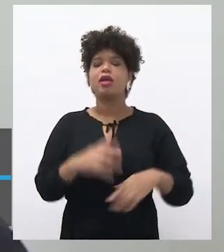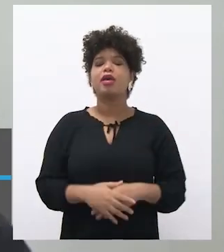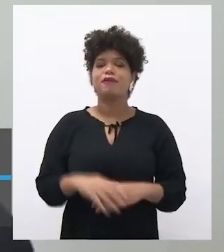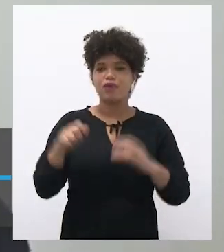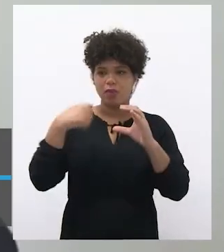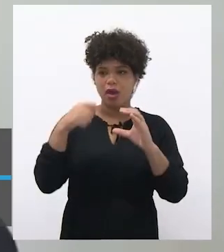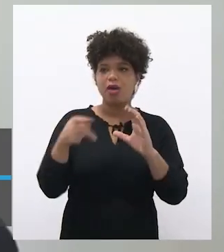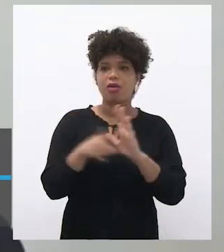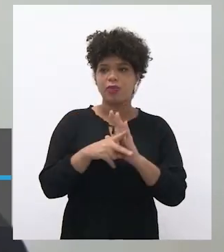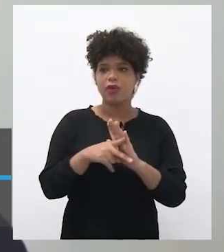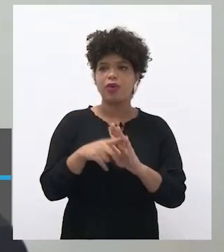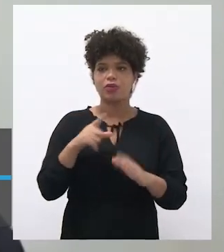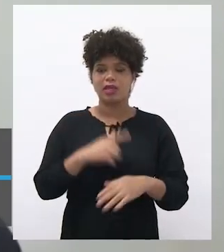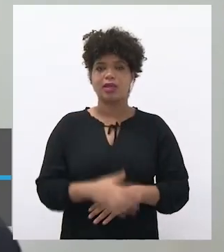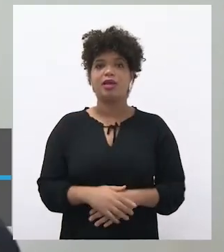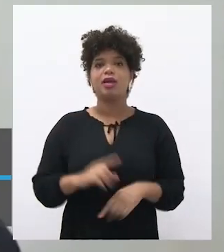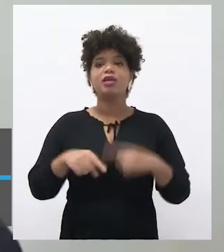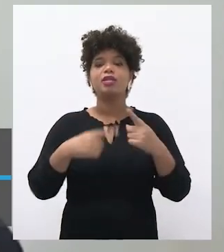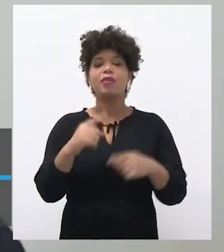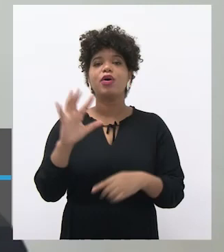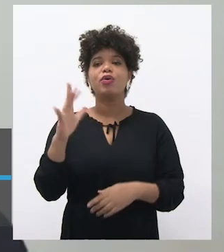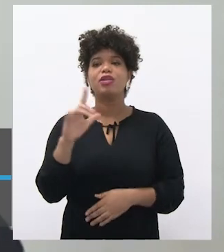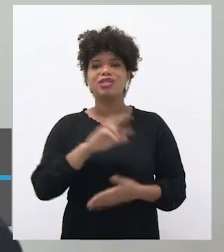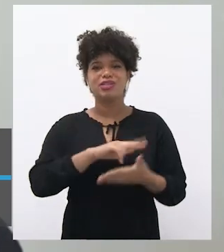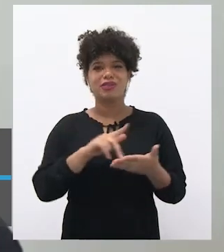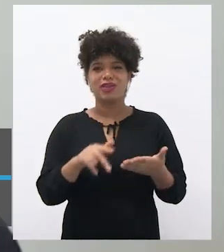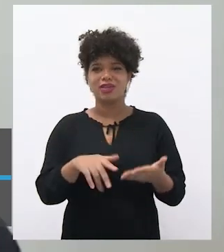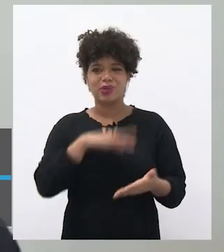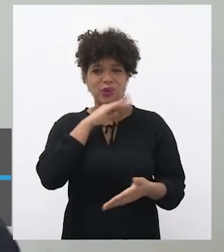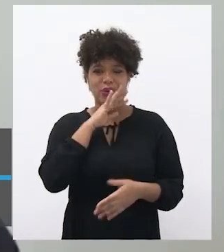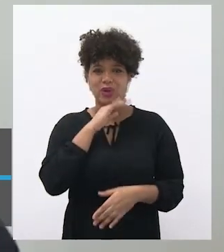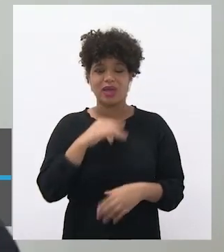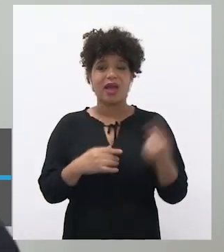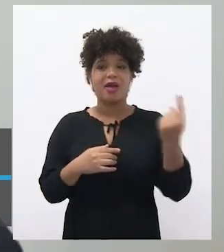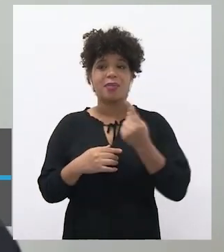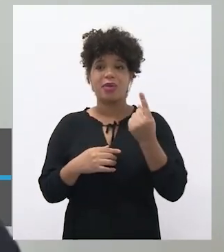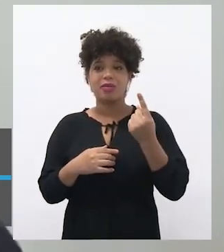ele se caracteriza quando a pessoa tem a intenção, né,